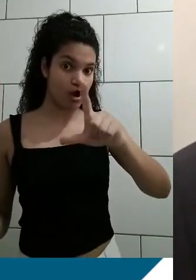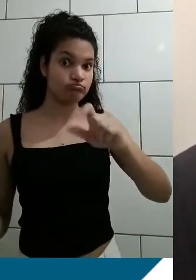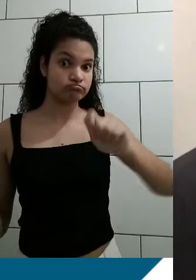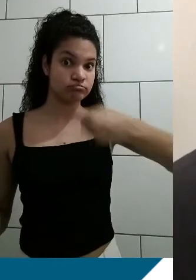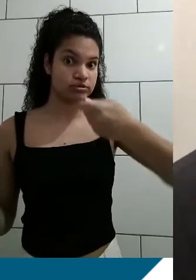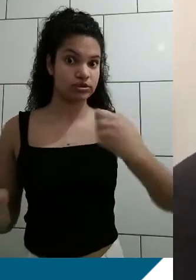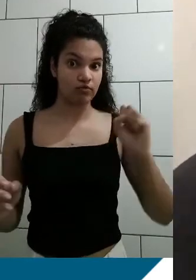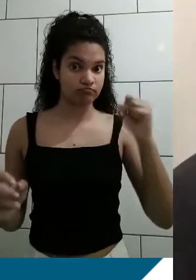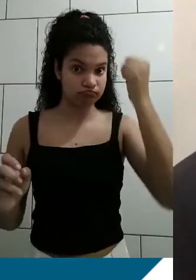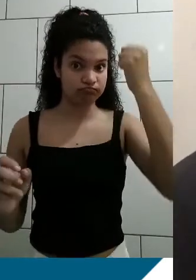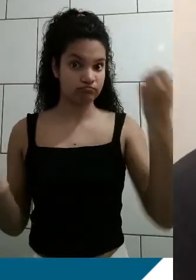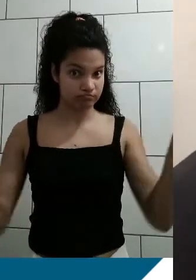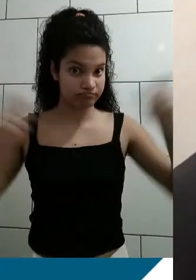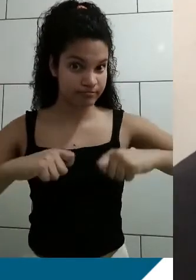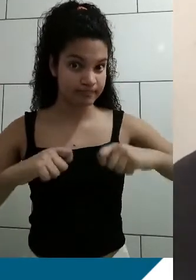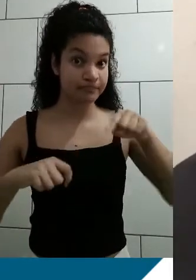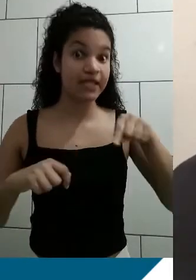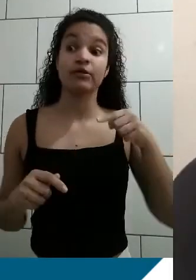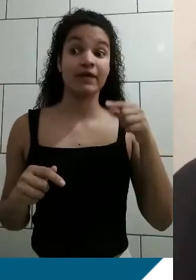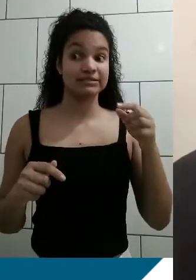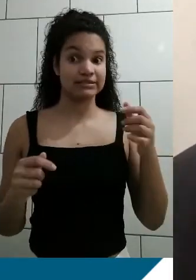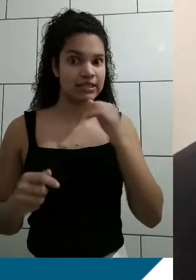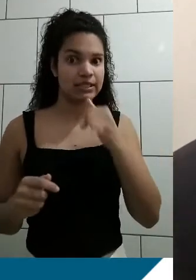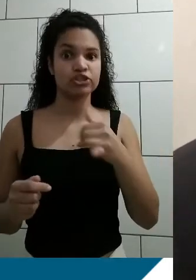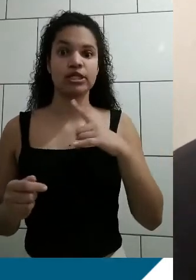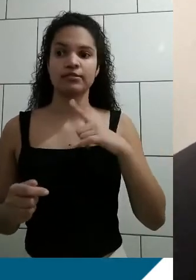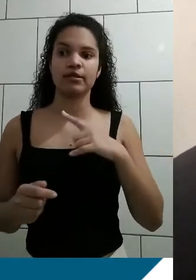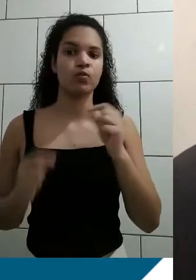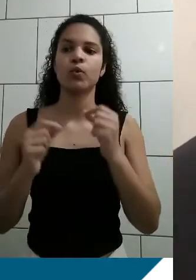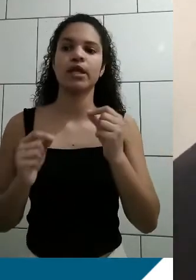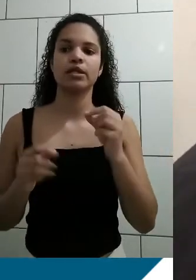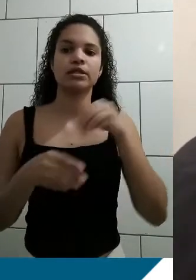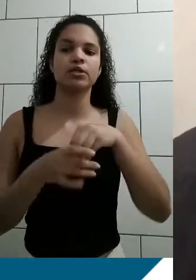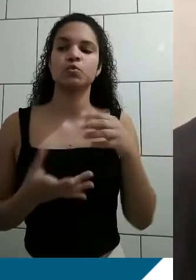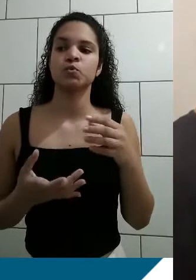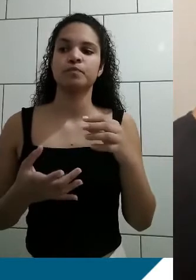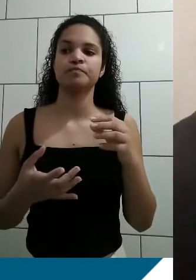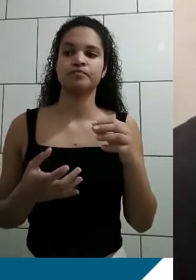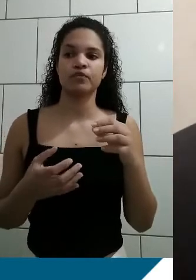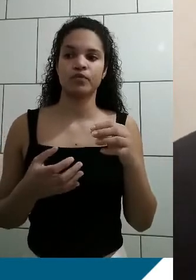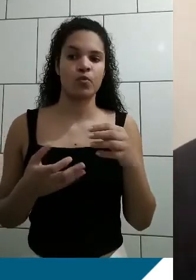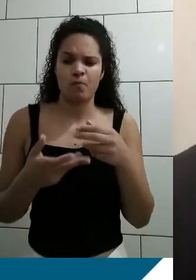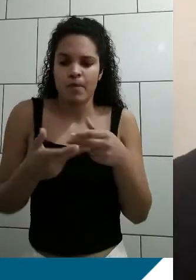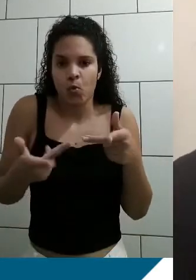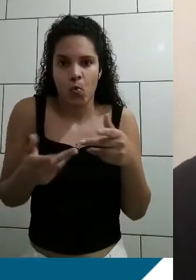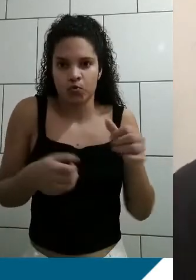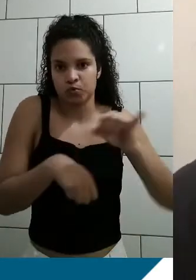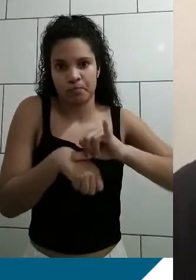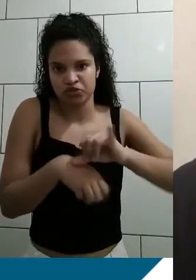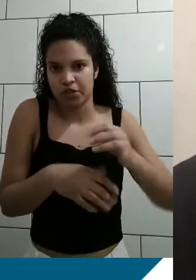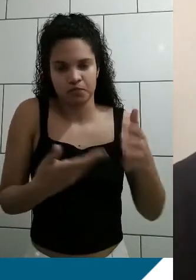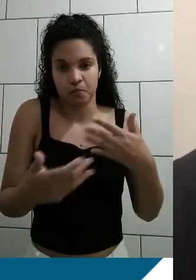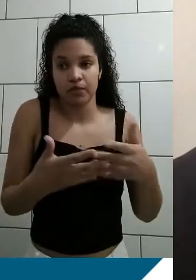ocupa, que o corpo possui, né, na verdade, devido à posição que ele ocupa, e a energia cinética ela